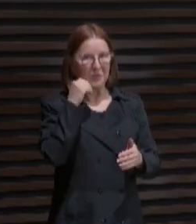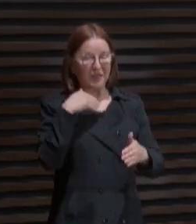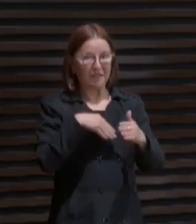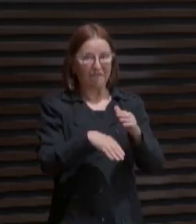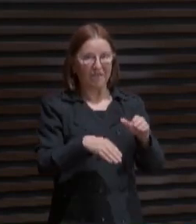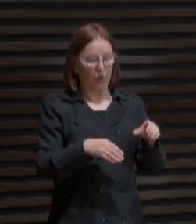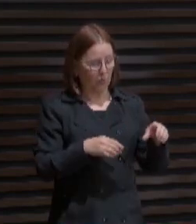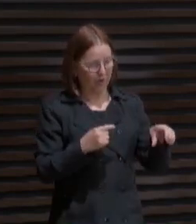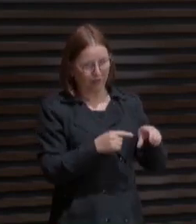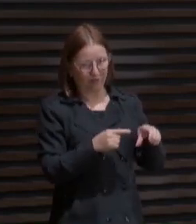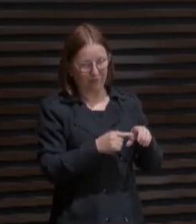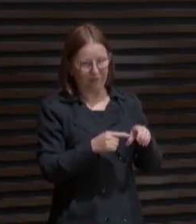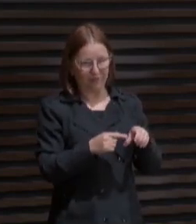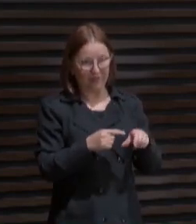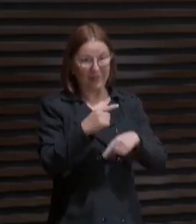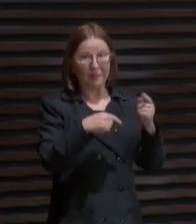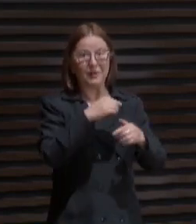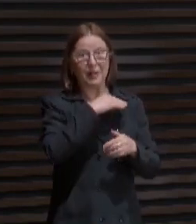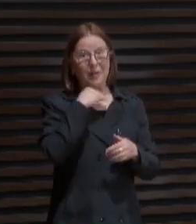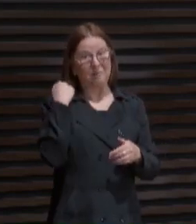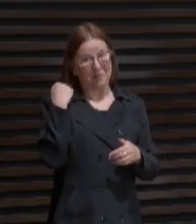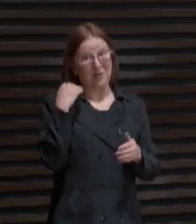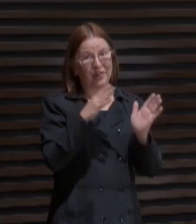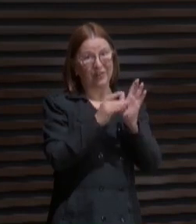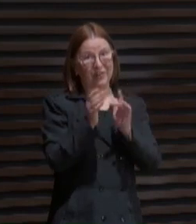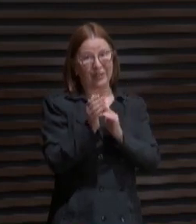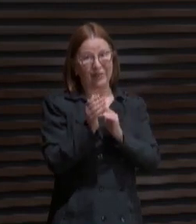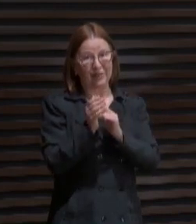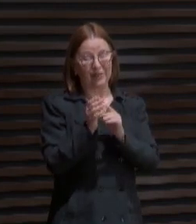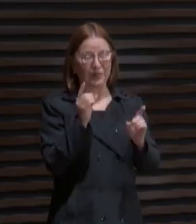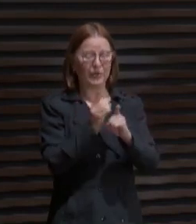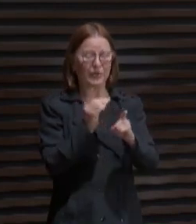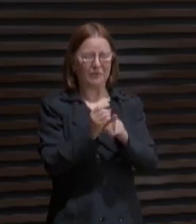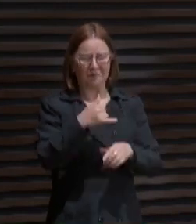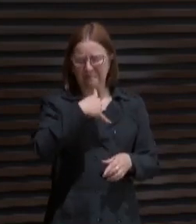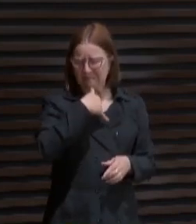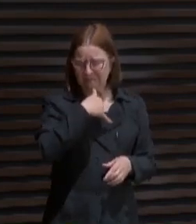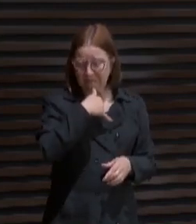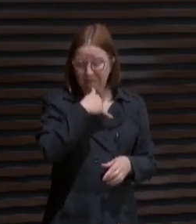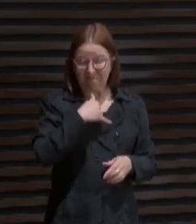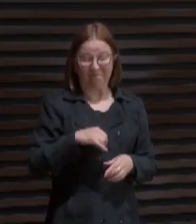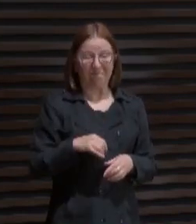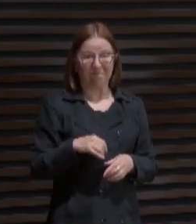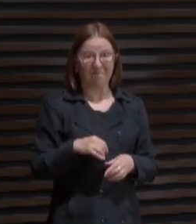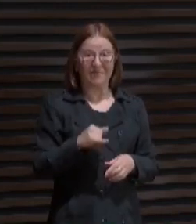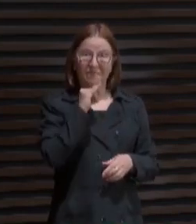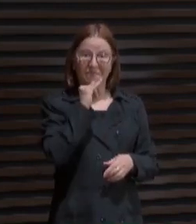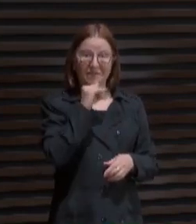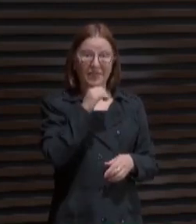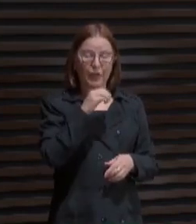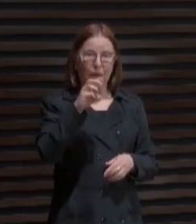a tristeza tomava conta daqueles que caminharam com Jesus. A exemplo de Maria Madalena, que